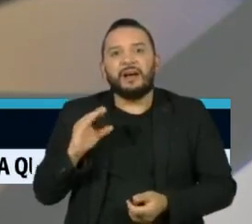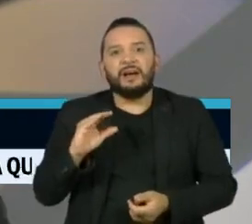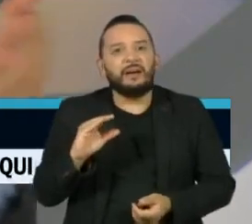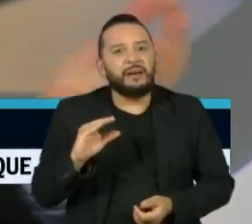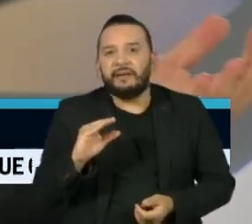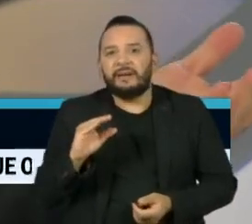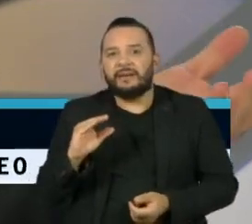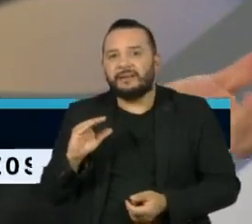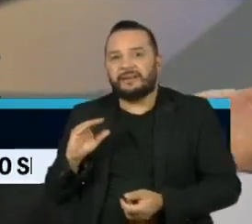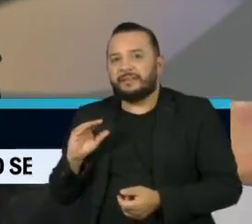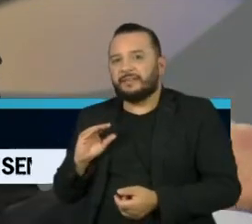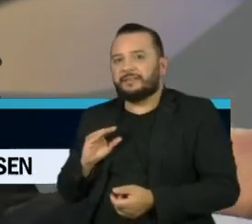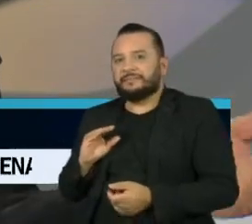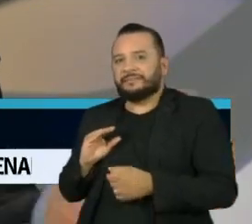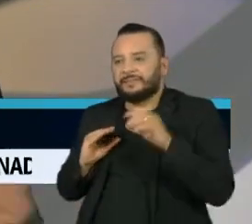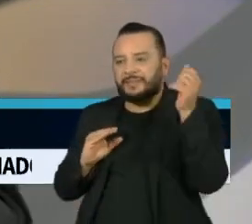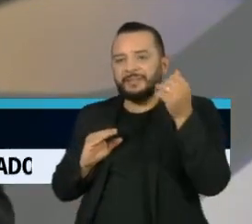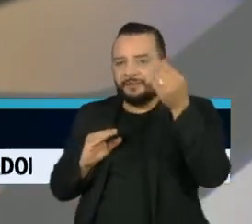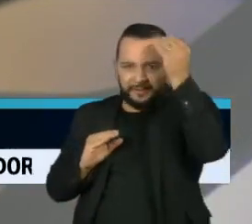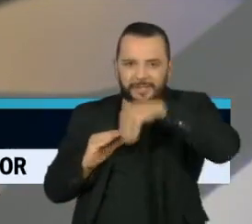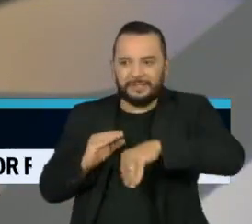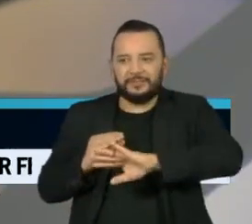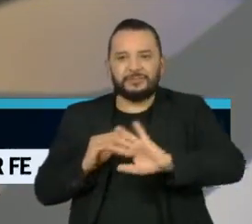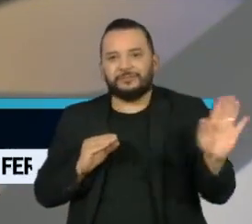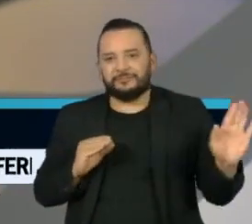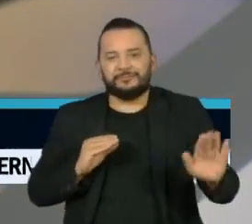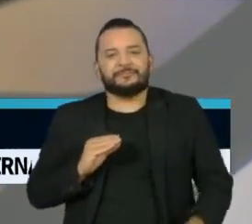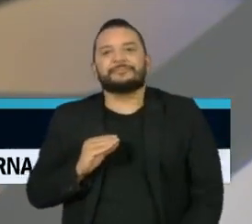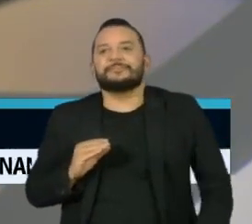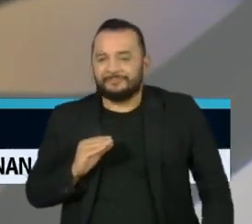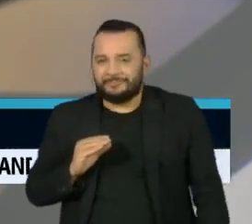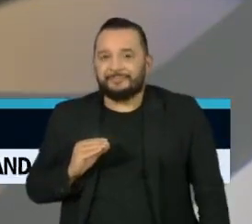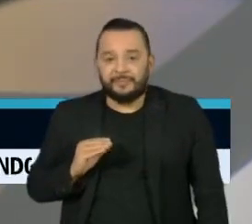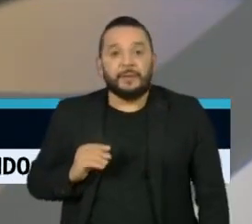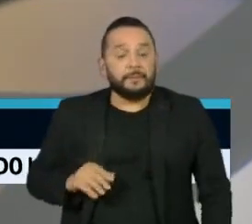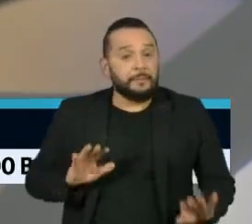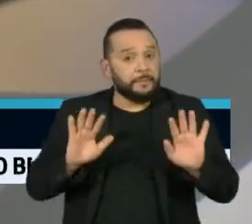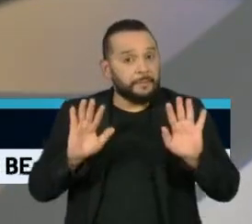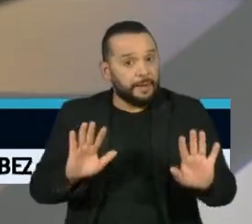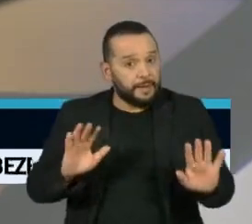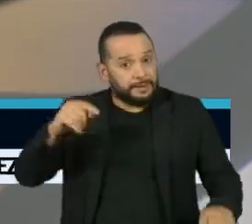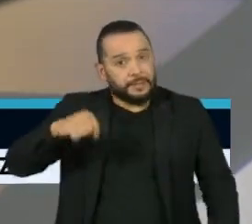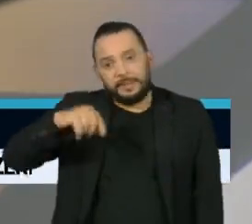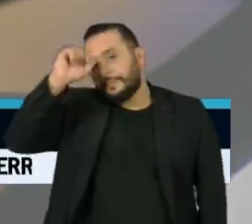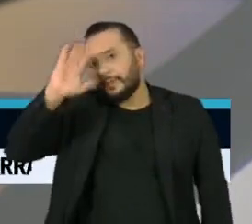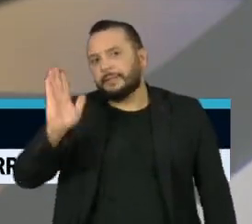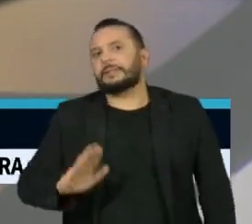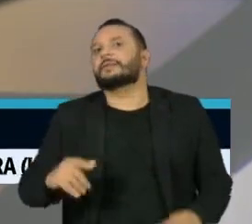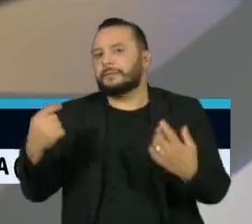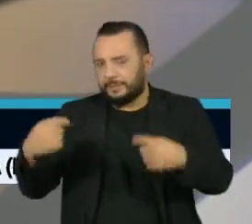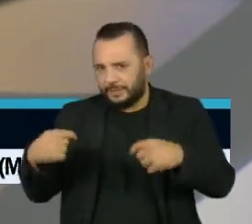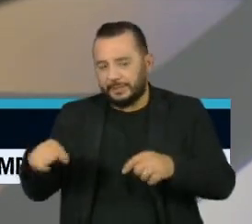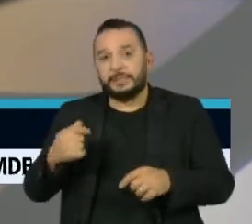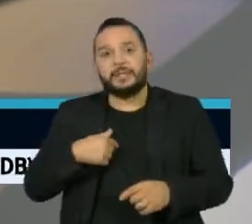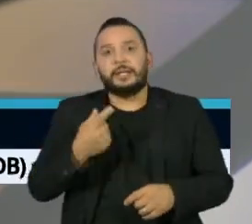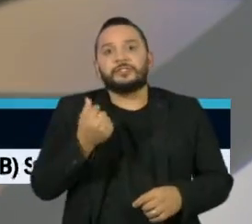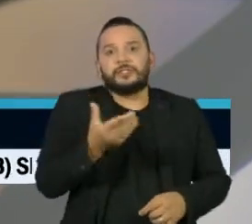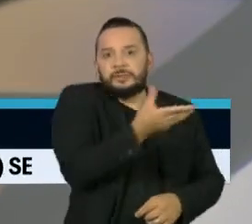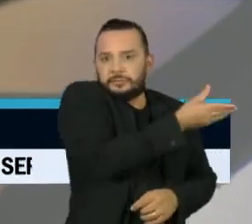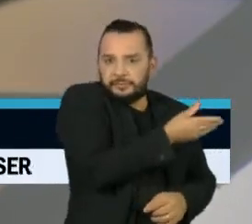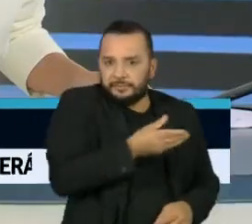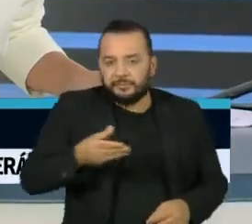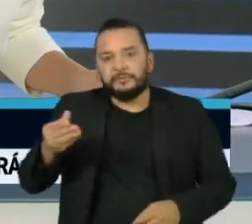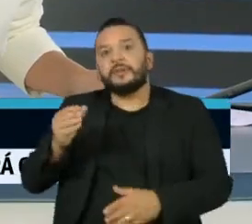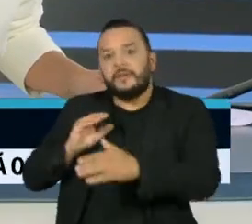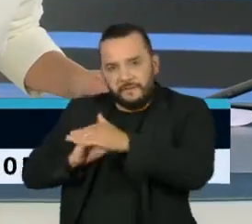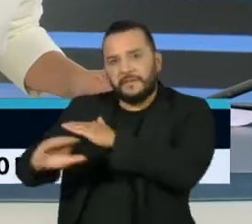isso do lado de cá por exemplo no Brasil tem que ter política pública de boa utilização desse dinheiro vejo que aconteceu